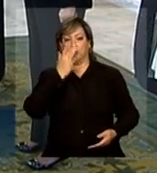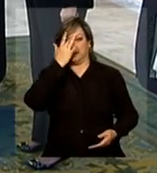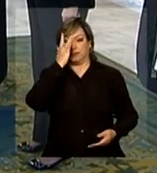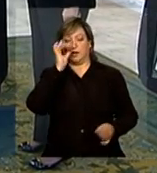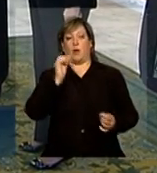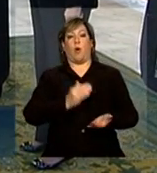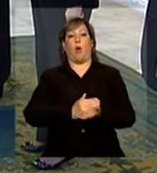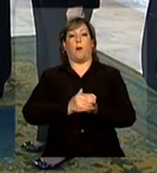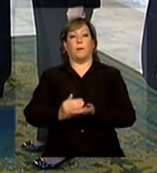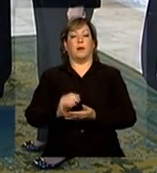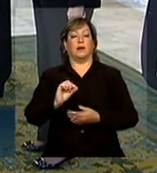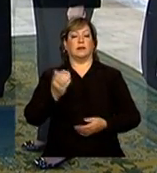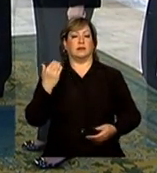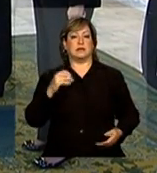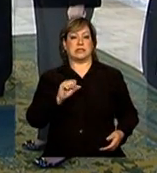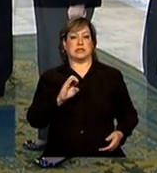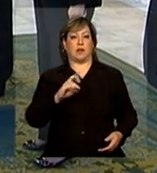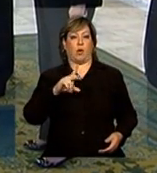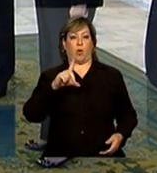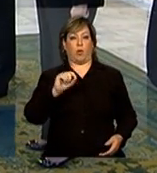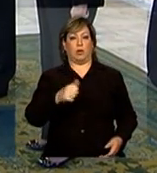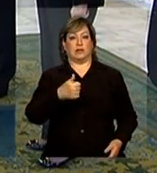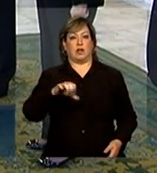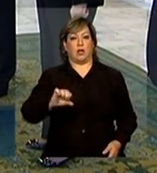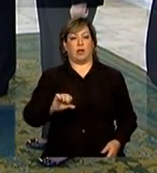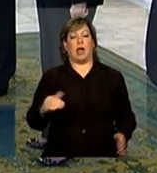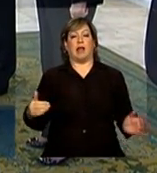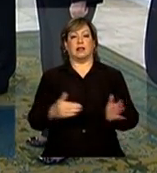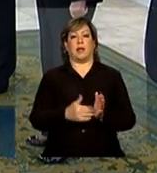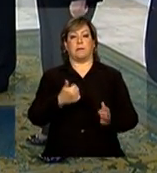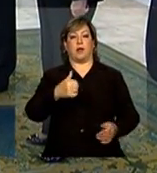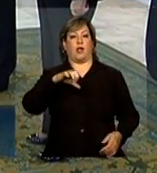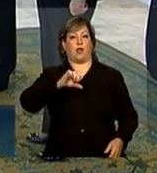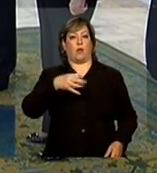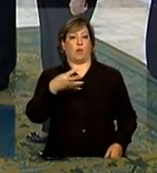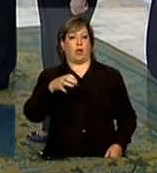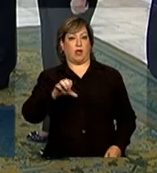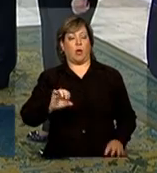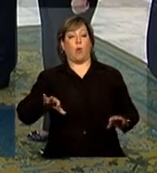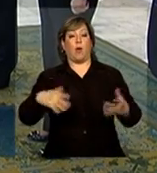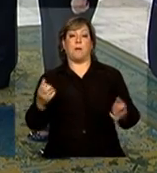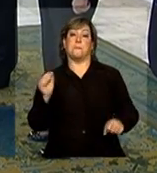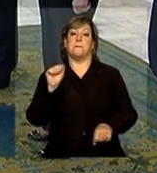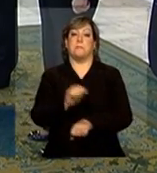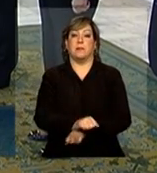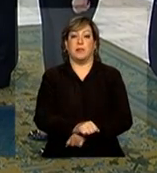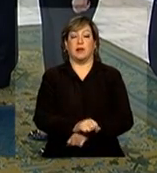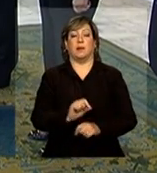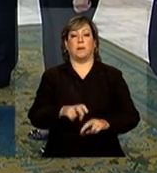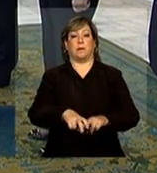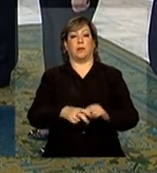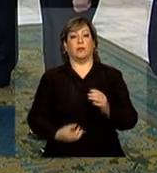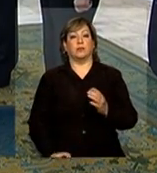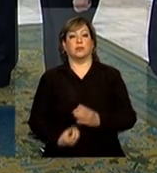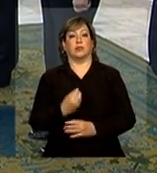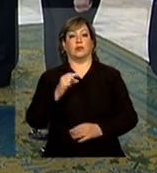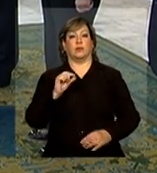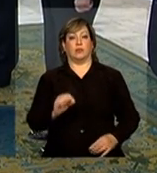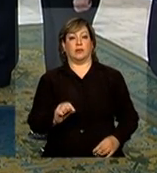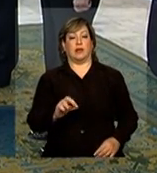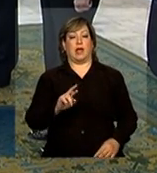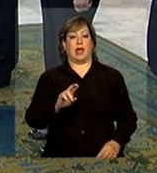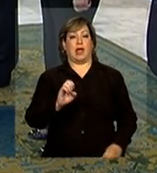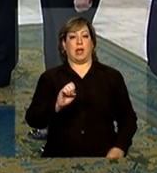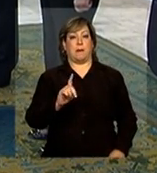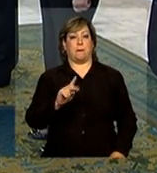século XIX, transcorreram até 1949, quando foram interrompidas com a criação da República Popular da